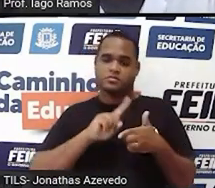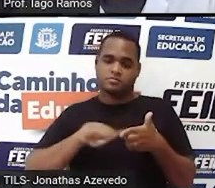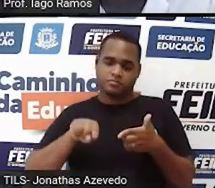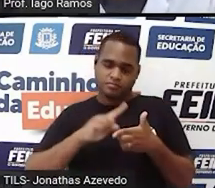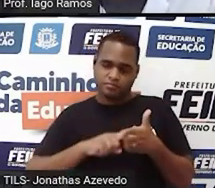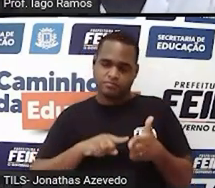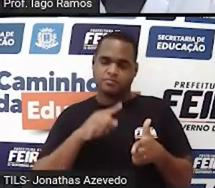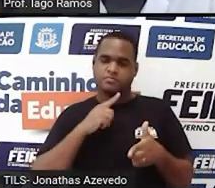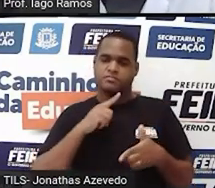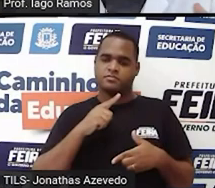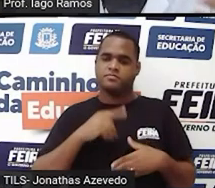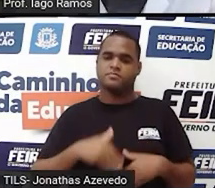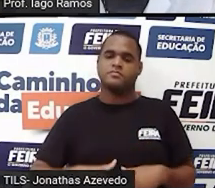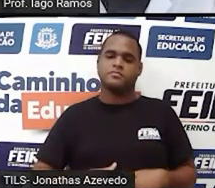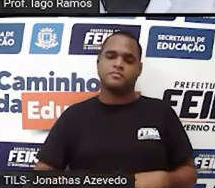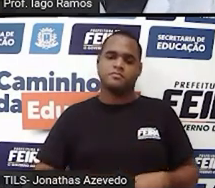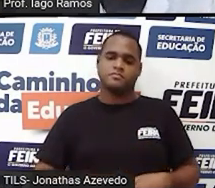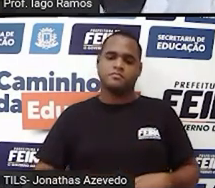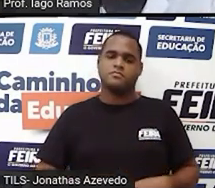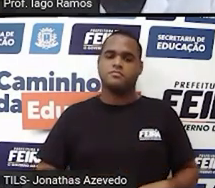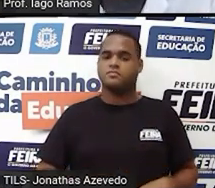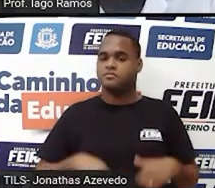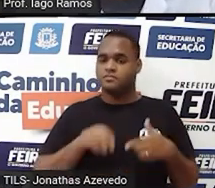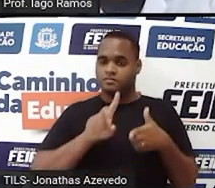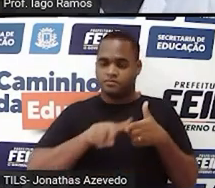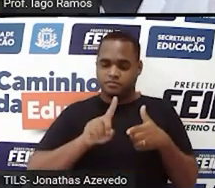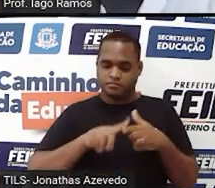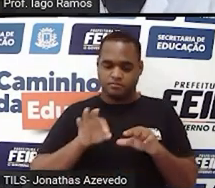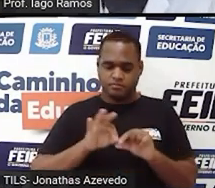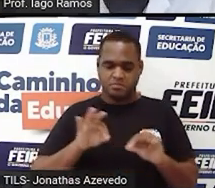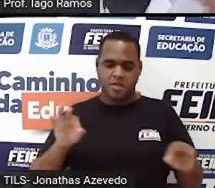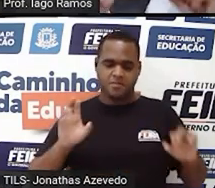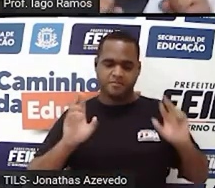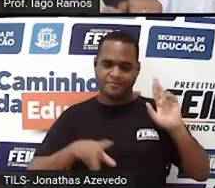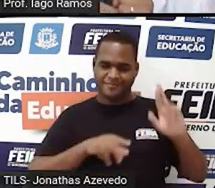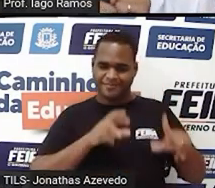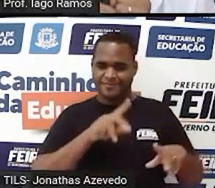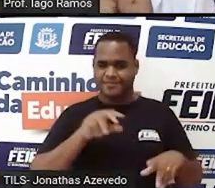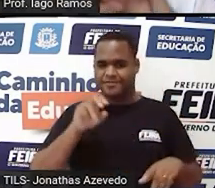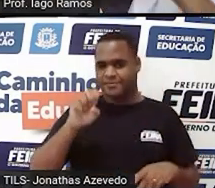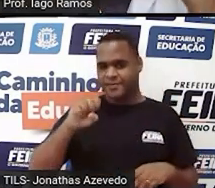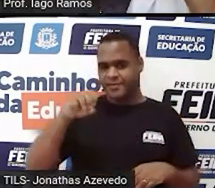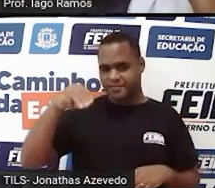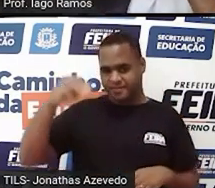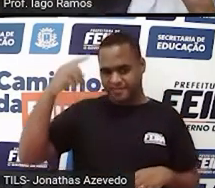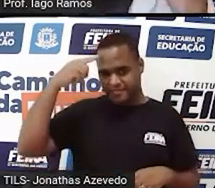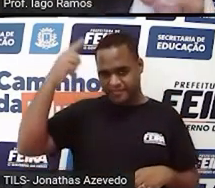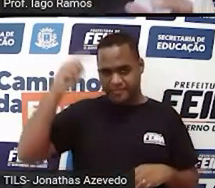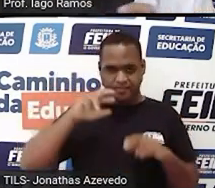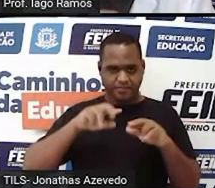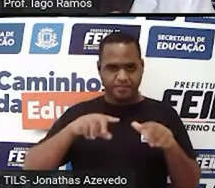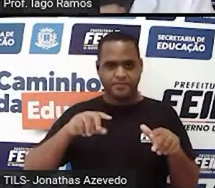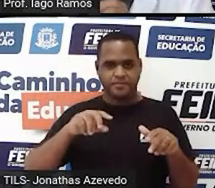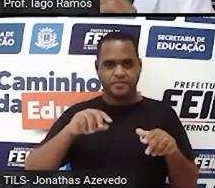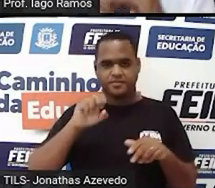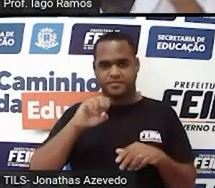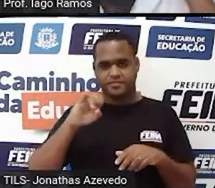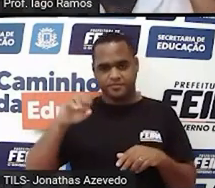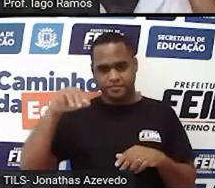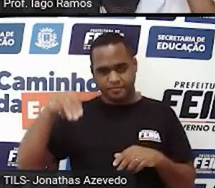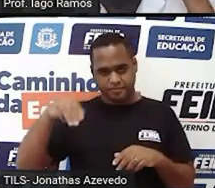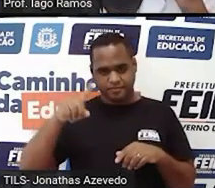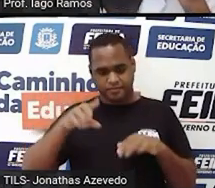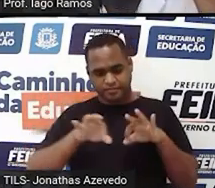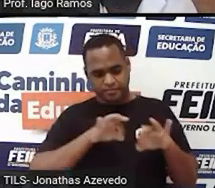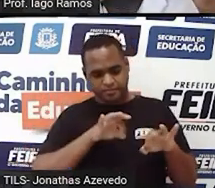problema né que a gente acaba tendo medidas diferentes O sistema internacional de medidas vem organiza tudo